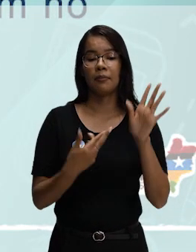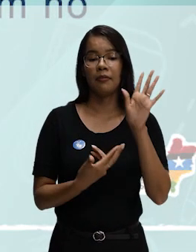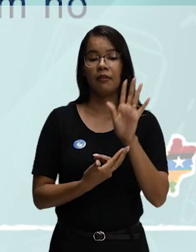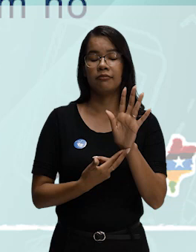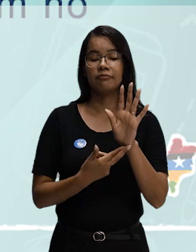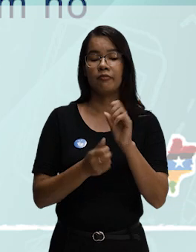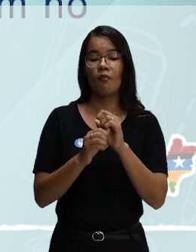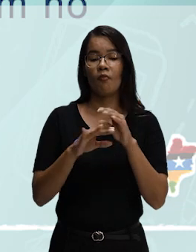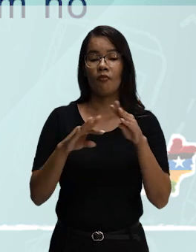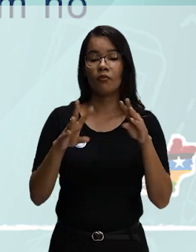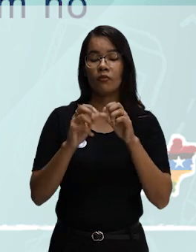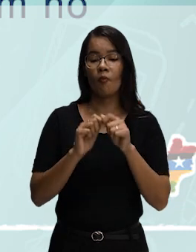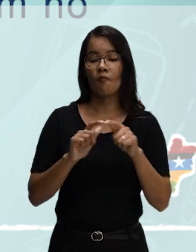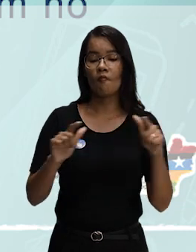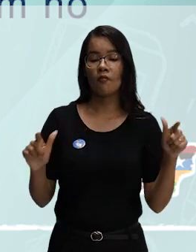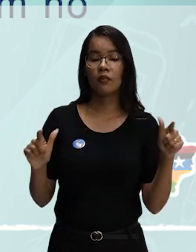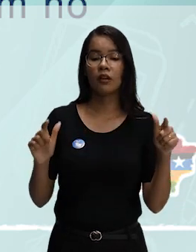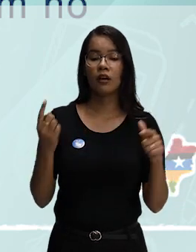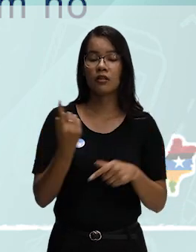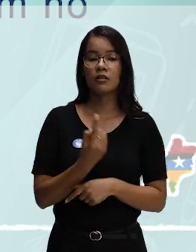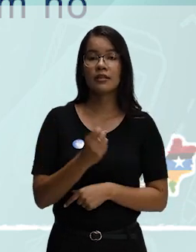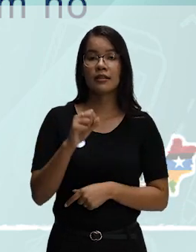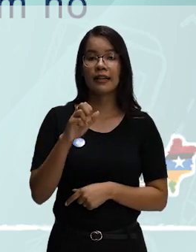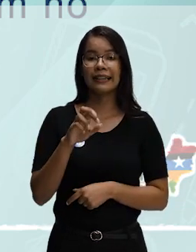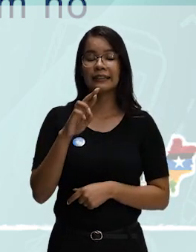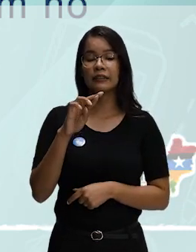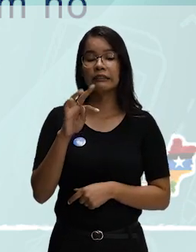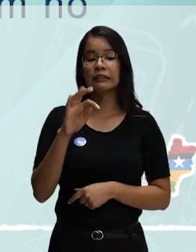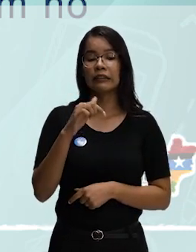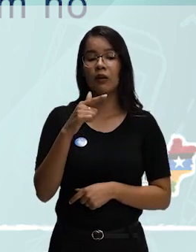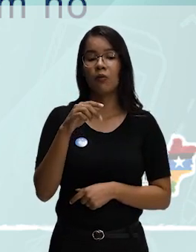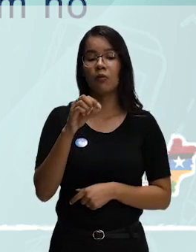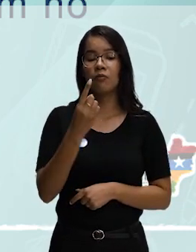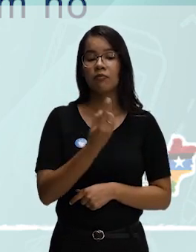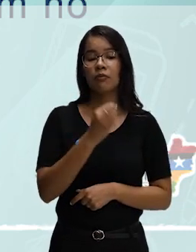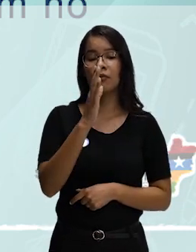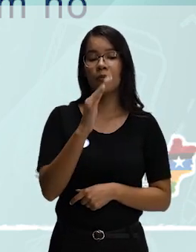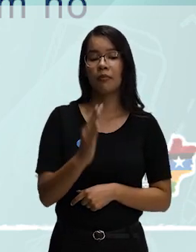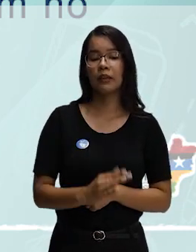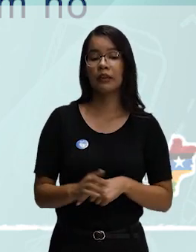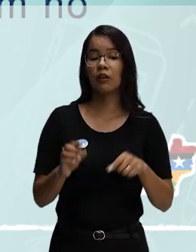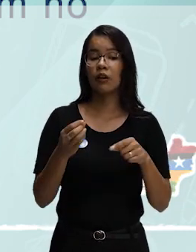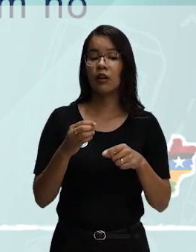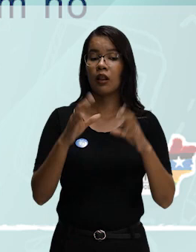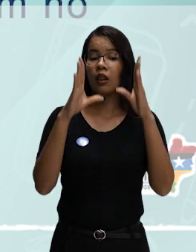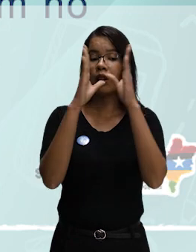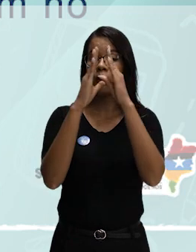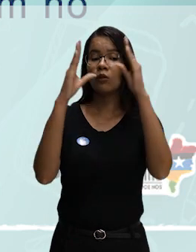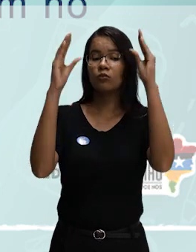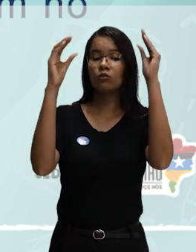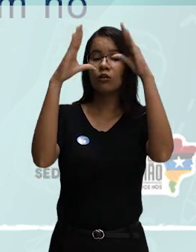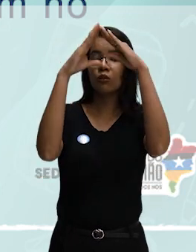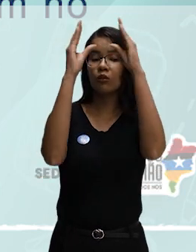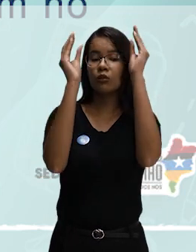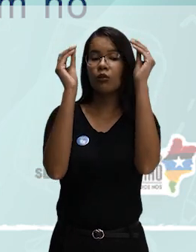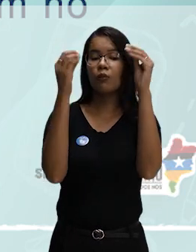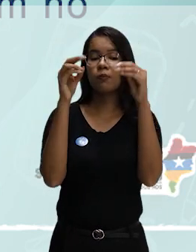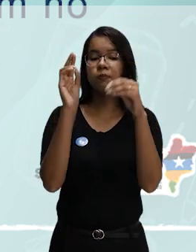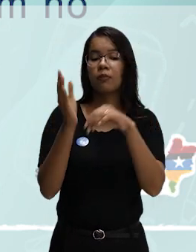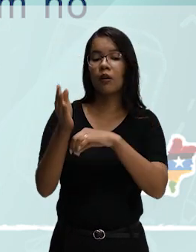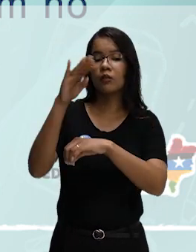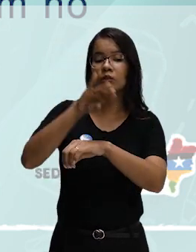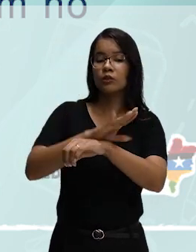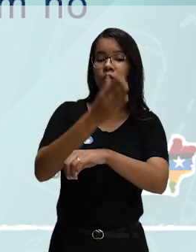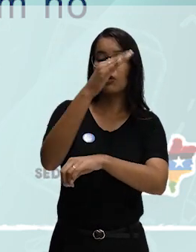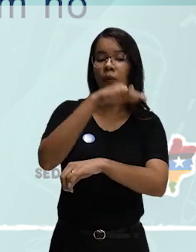Brasil. E aqui, lua ou montanha, ondas do mar, não sei. Aqui a gente